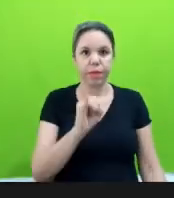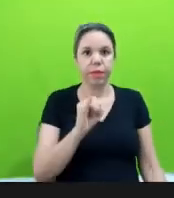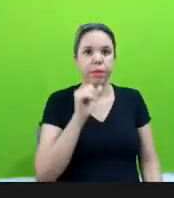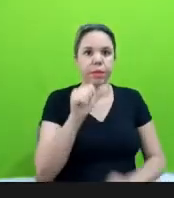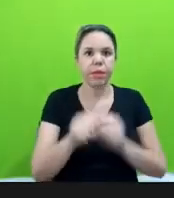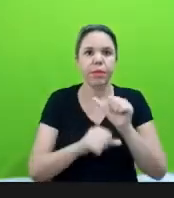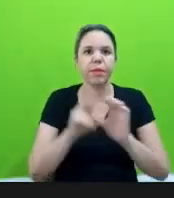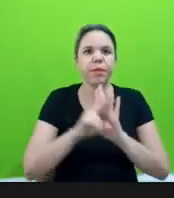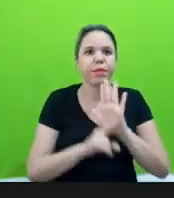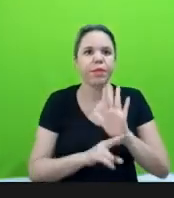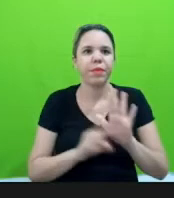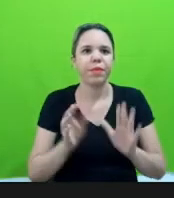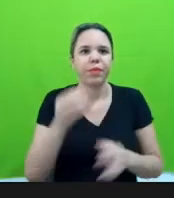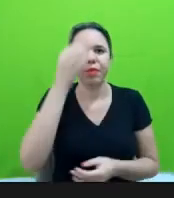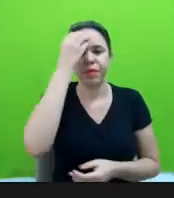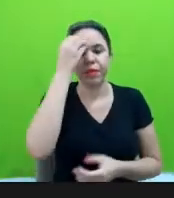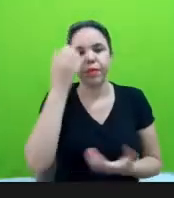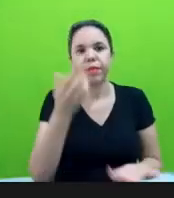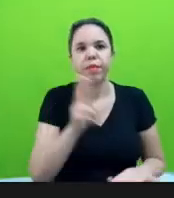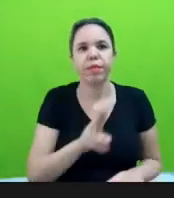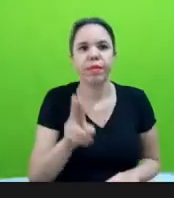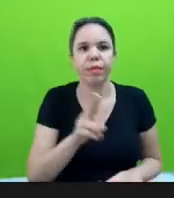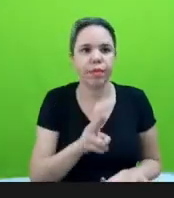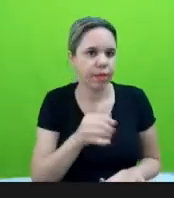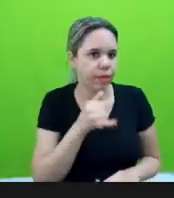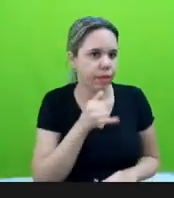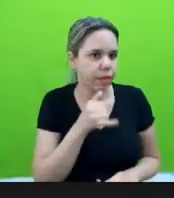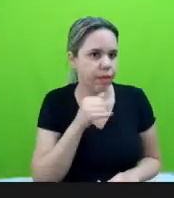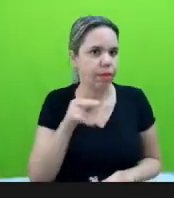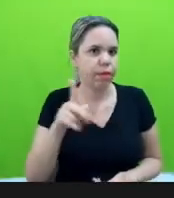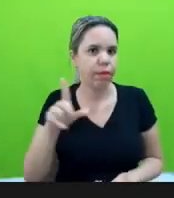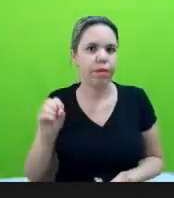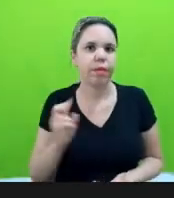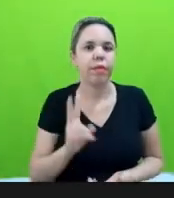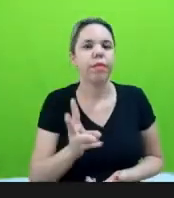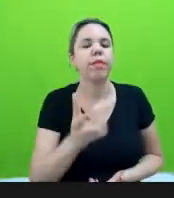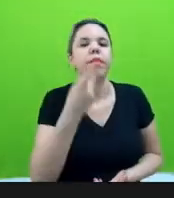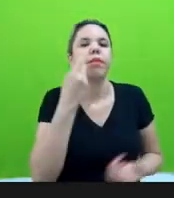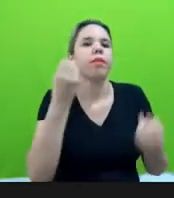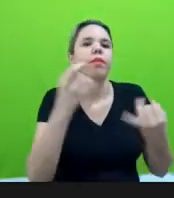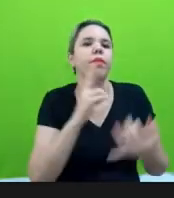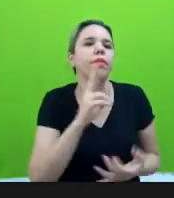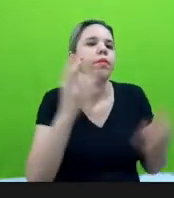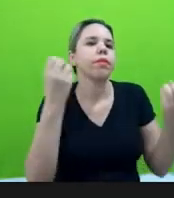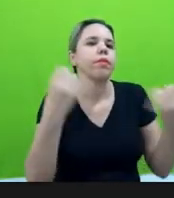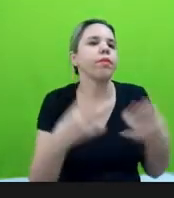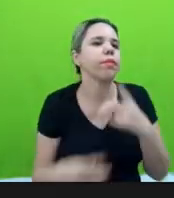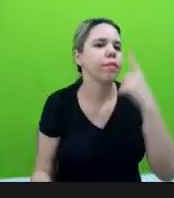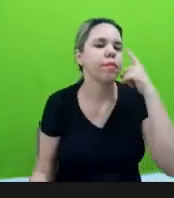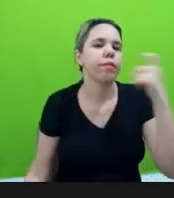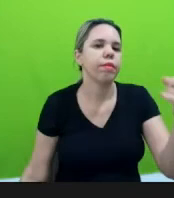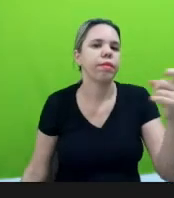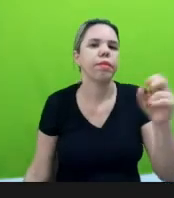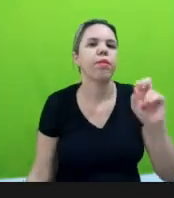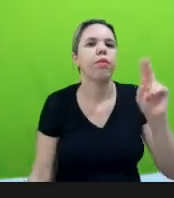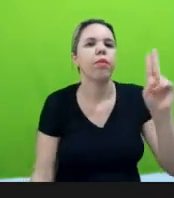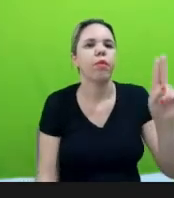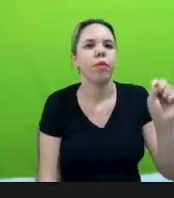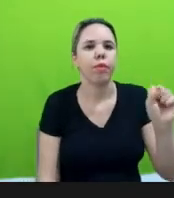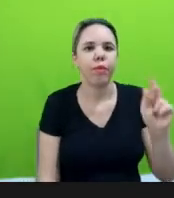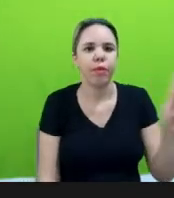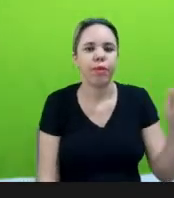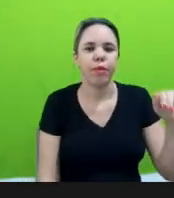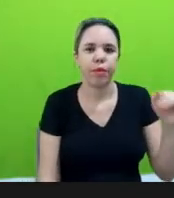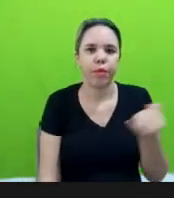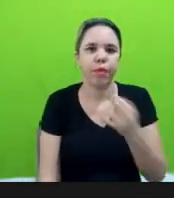já quebrou. Eu queria usar um gancho do Paulo, de um relato interessante que ele deu sobre a USP, só para eu aproveitar e